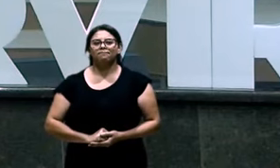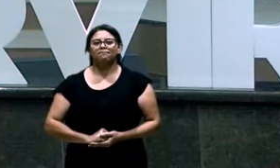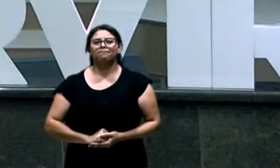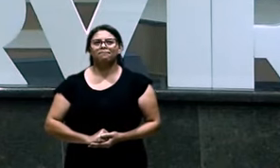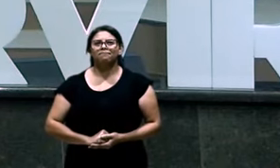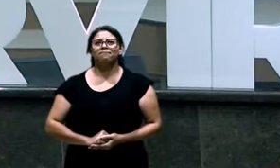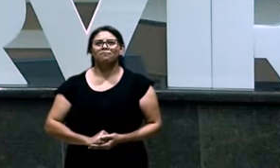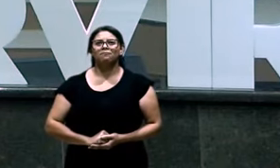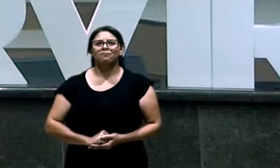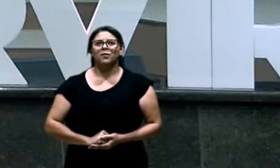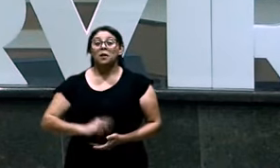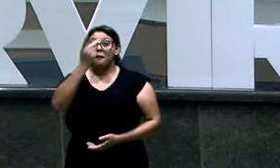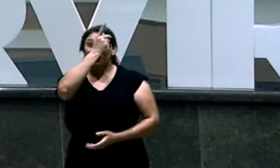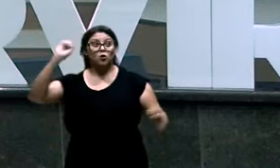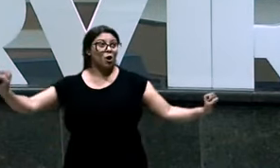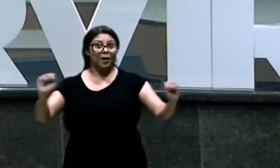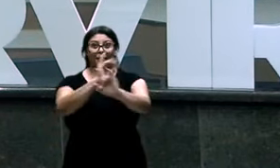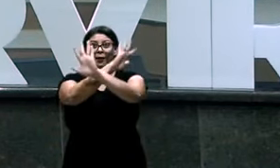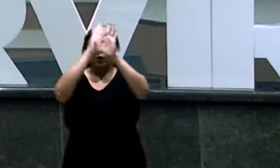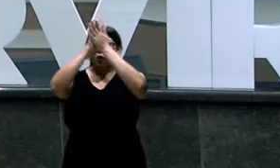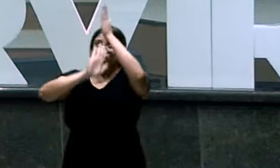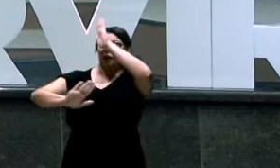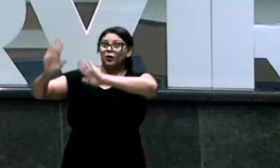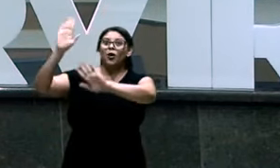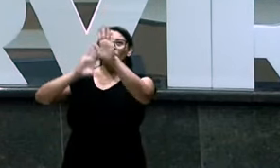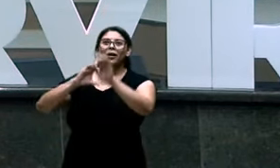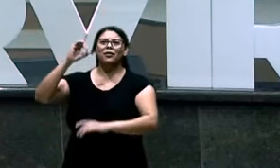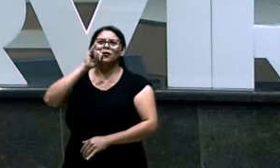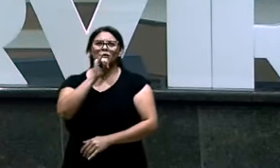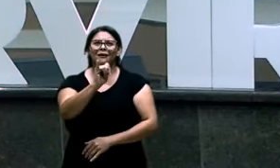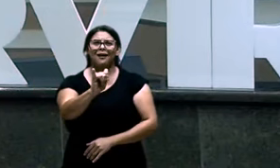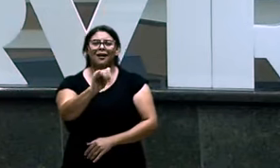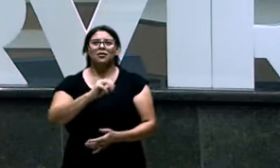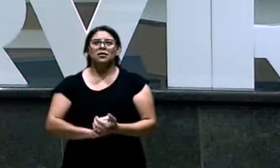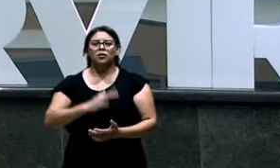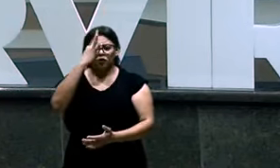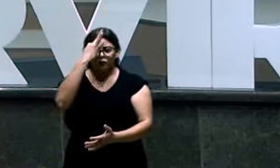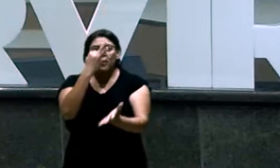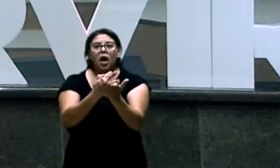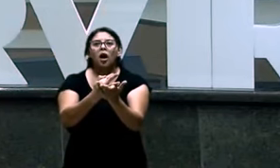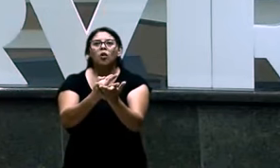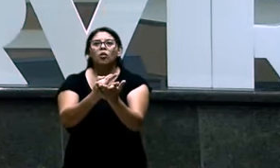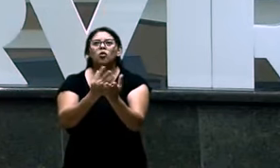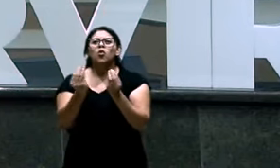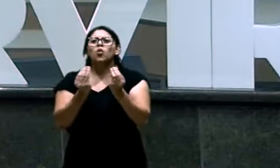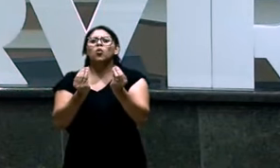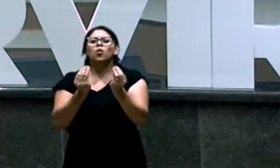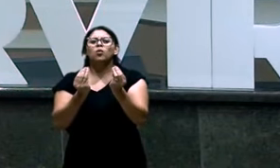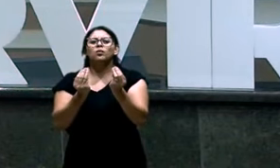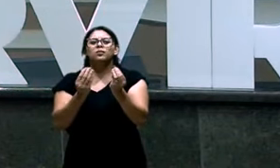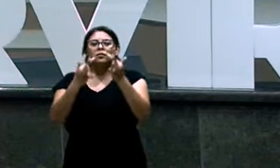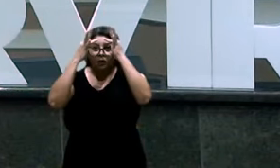Só para quem deu glória e levantou a mão para adorar, é para você. Se eu for fiel até a morte, o que eu tenho?